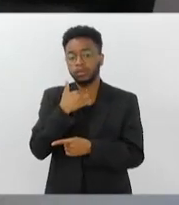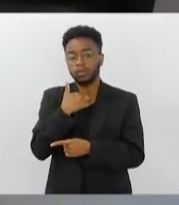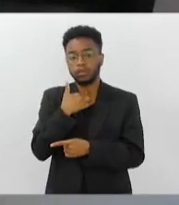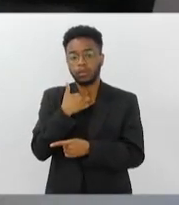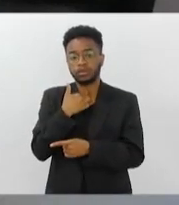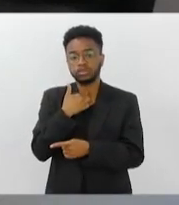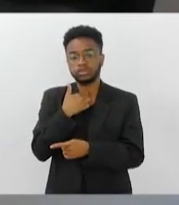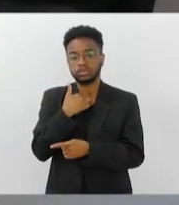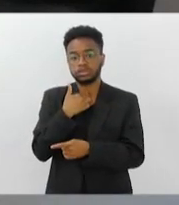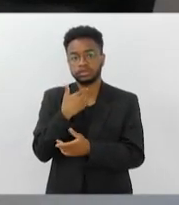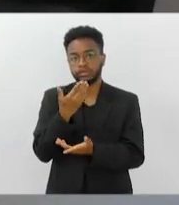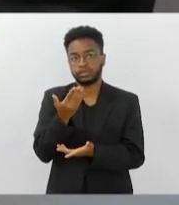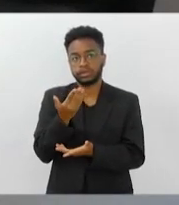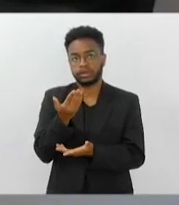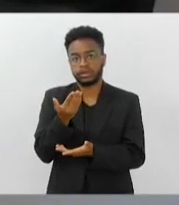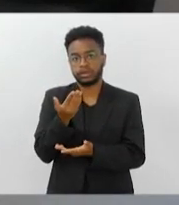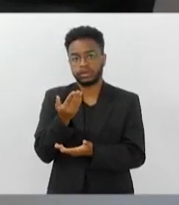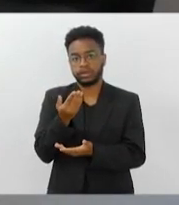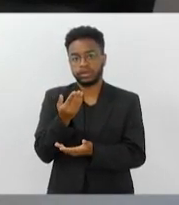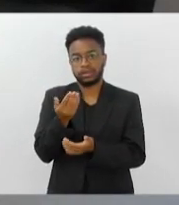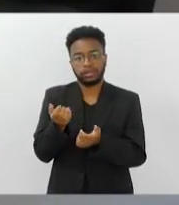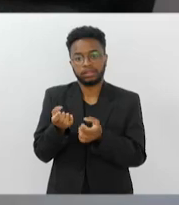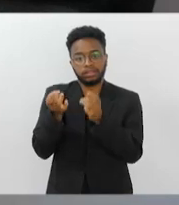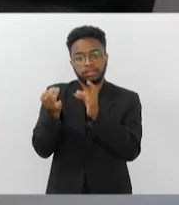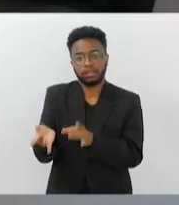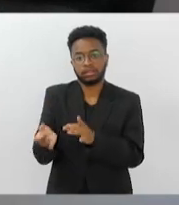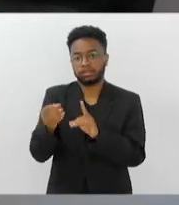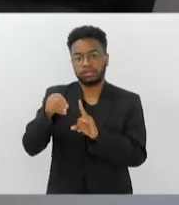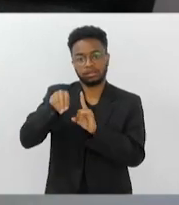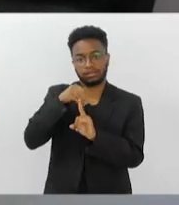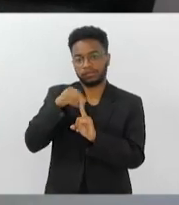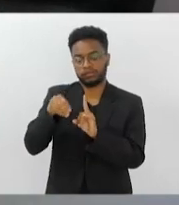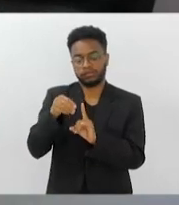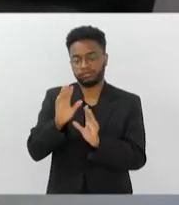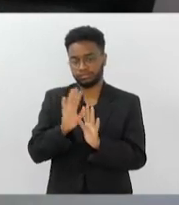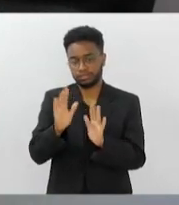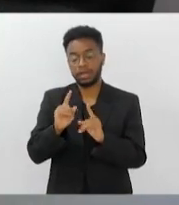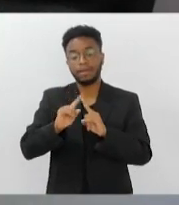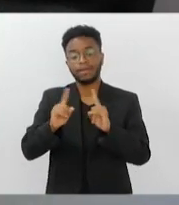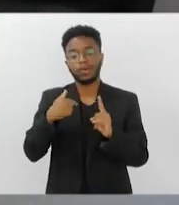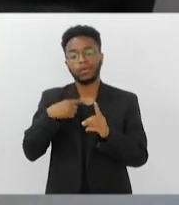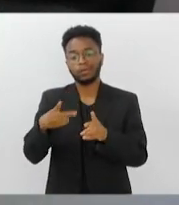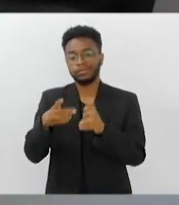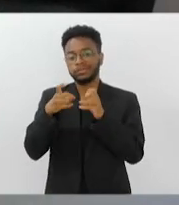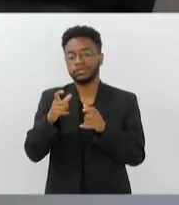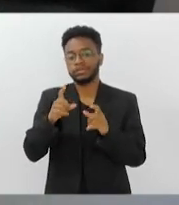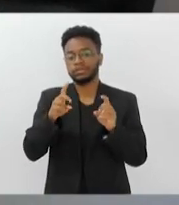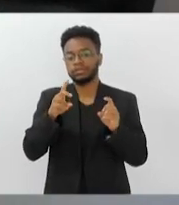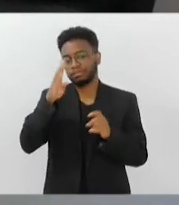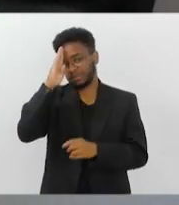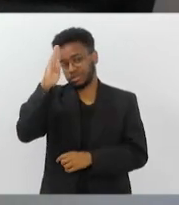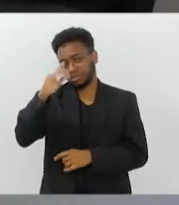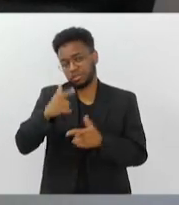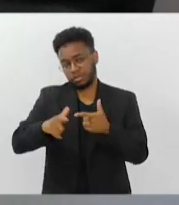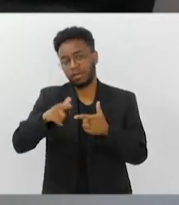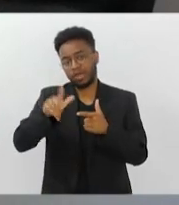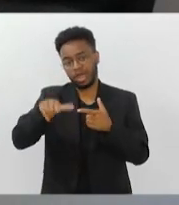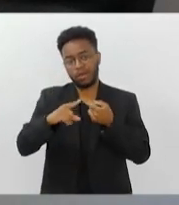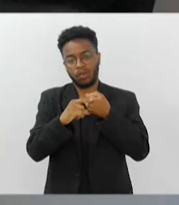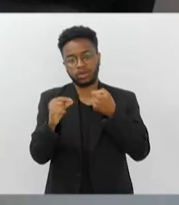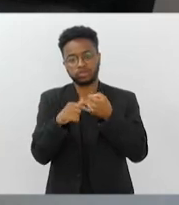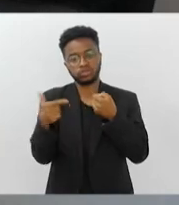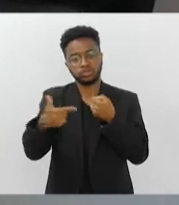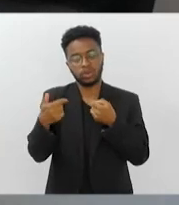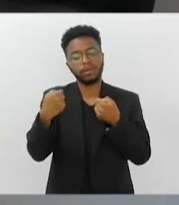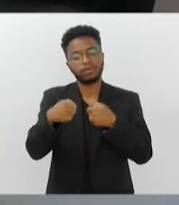em situação de vulnerabilidade. Mas acho que a questão central que eu vejo é o artigo 2º. Tem que estar mais bem definido o